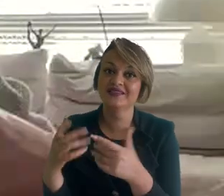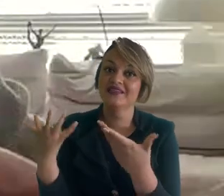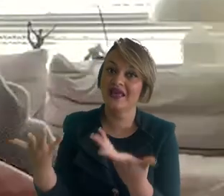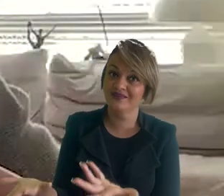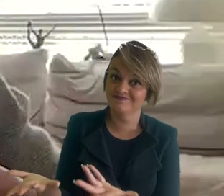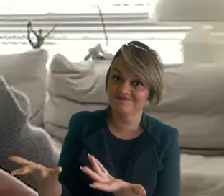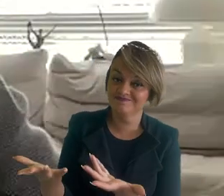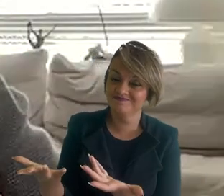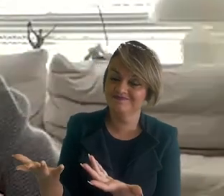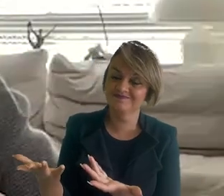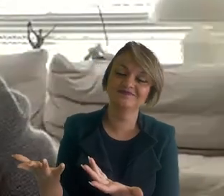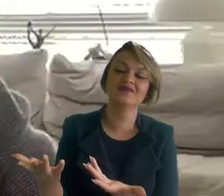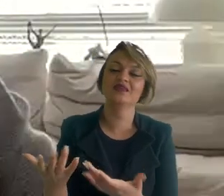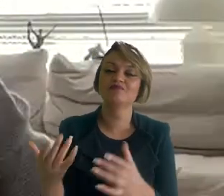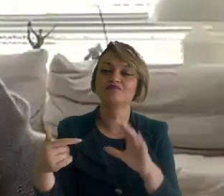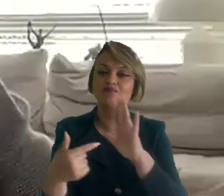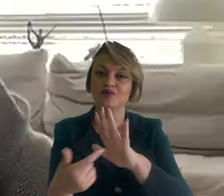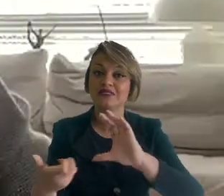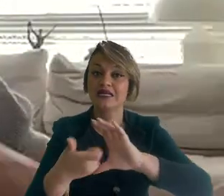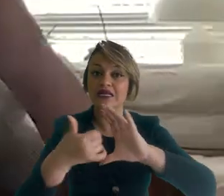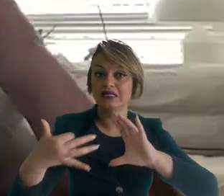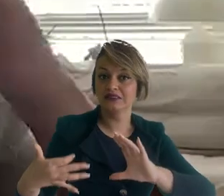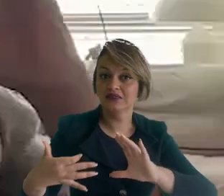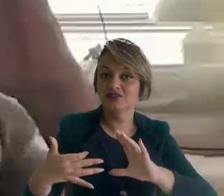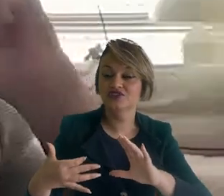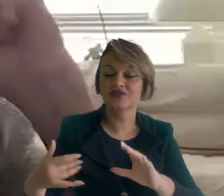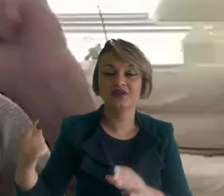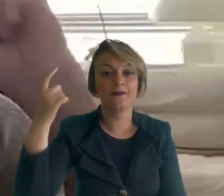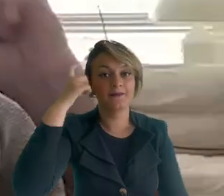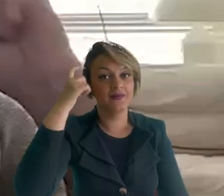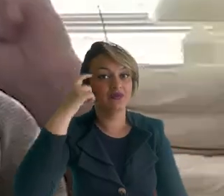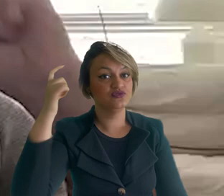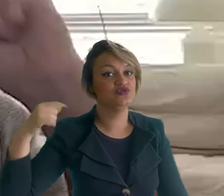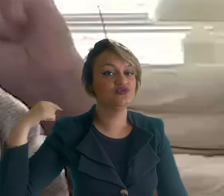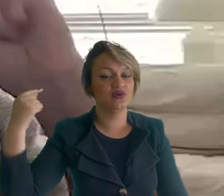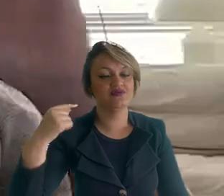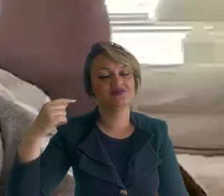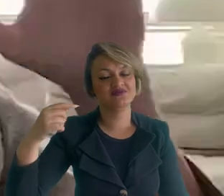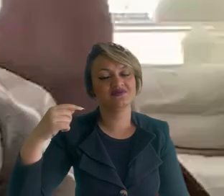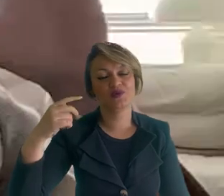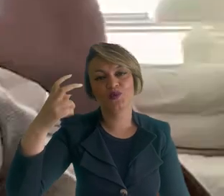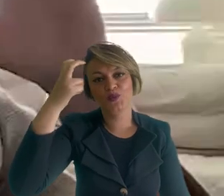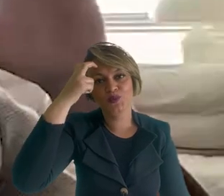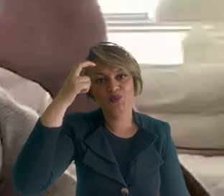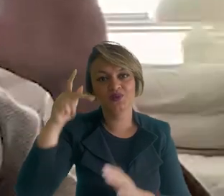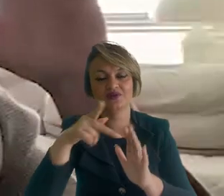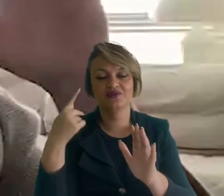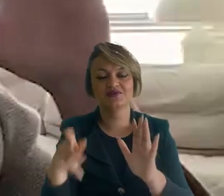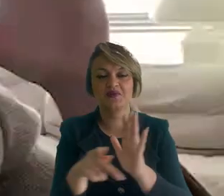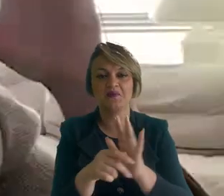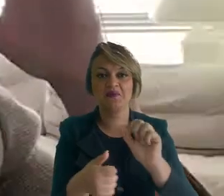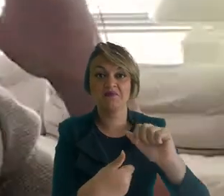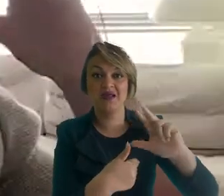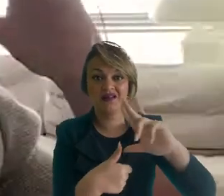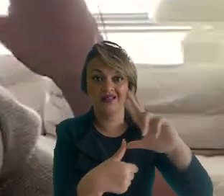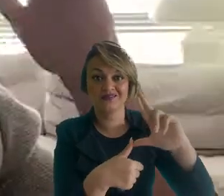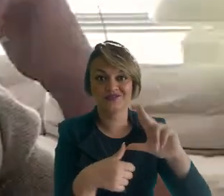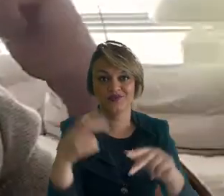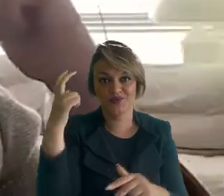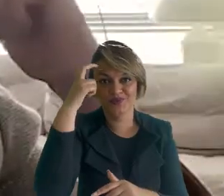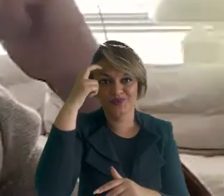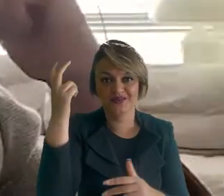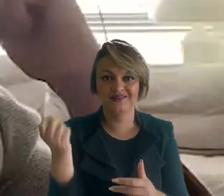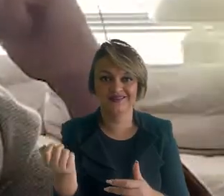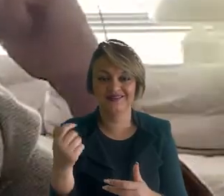algo que contrasta com a nossa mentalidade Latina nós não gostamos de sermos